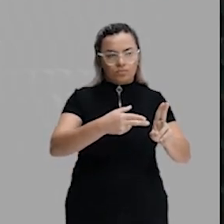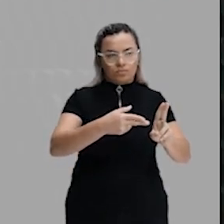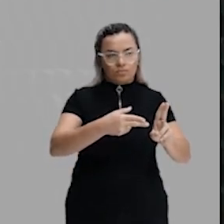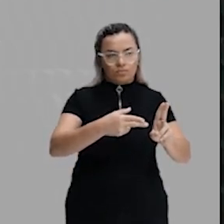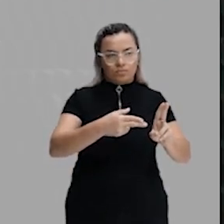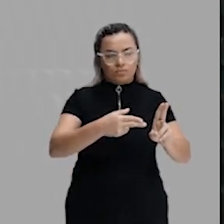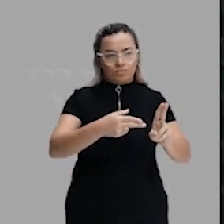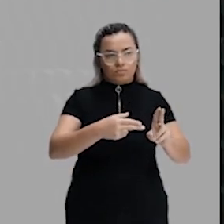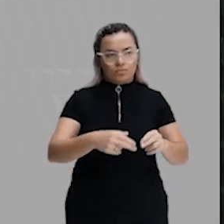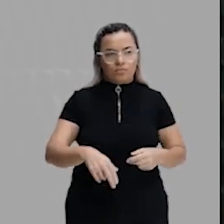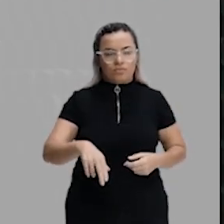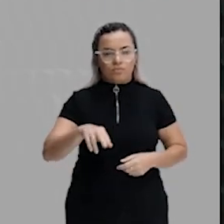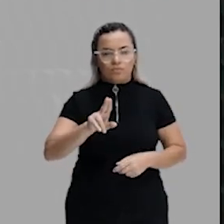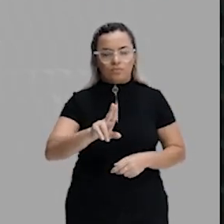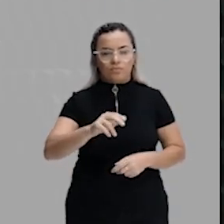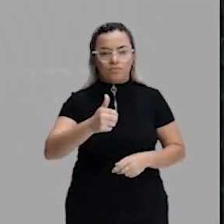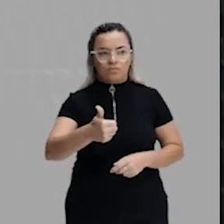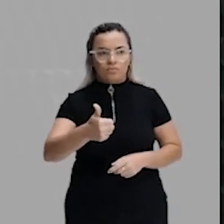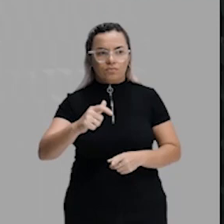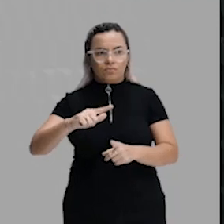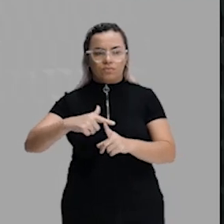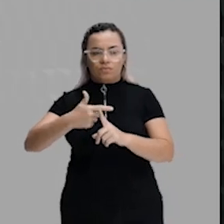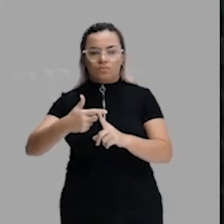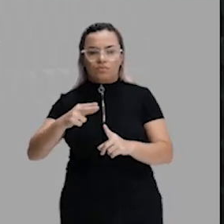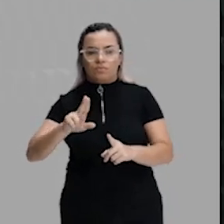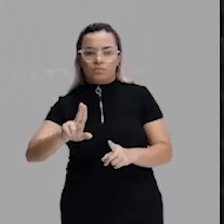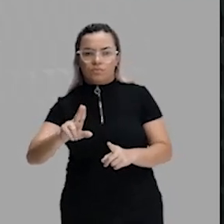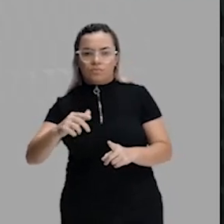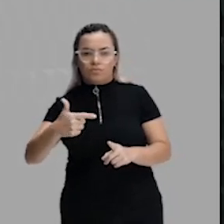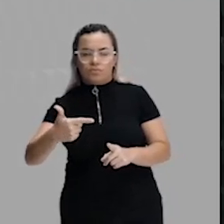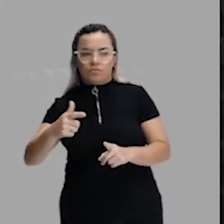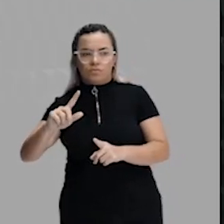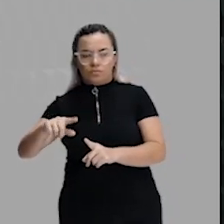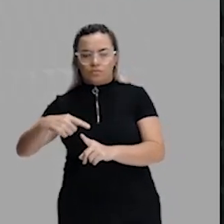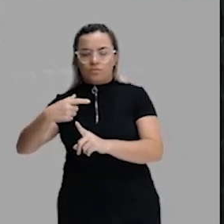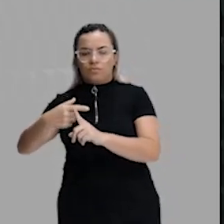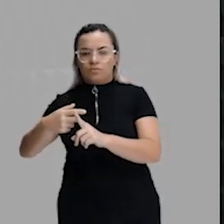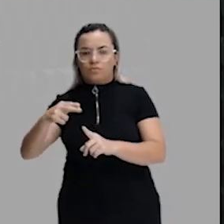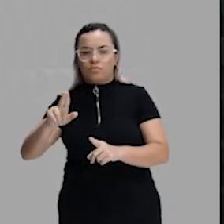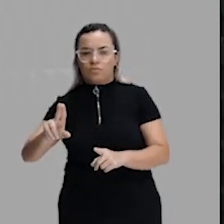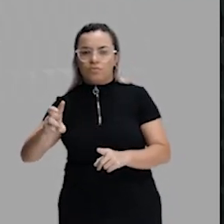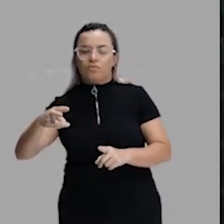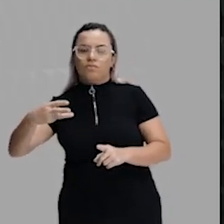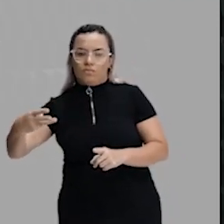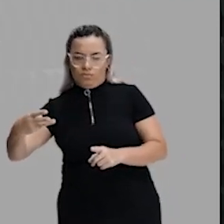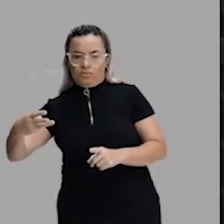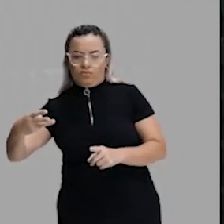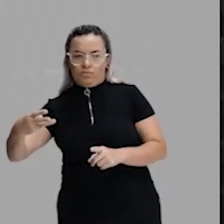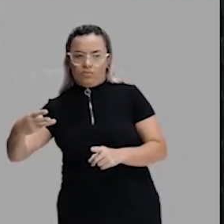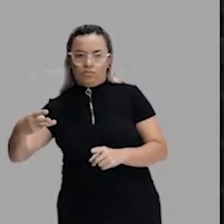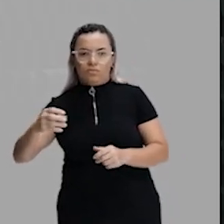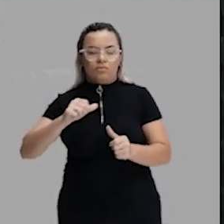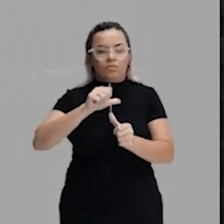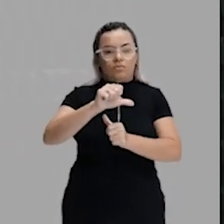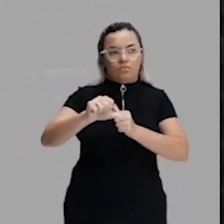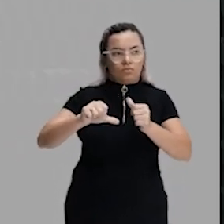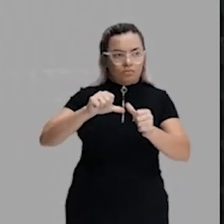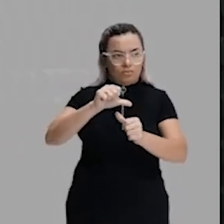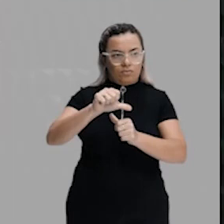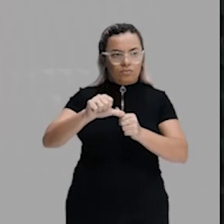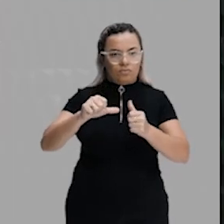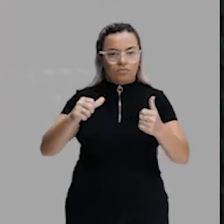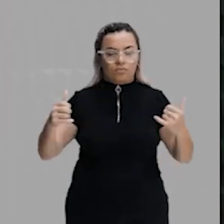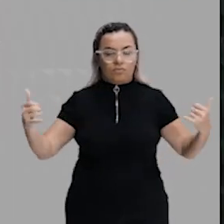DDP1 mais 2 mais 3. Para eu transformar este circuito que